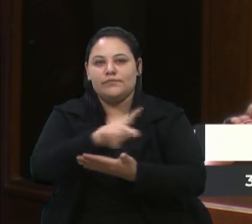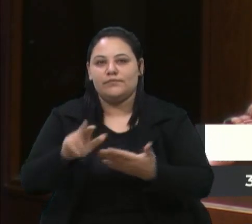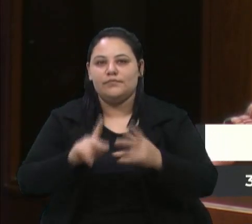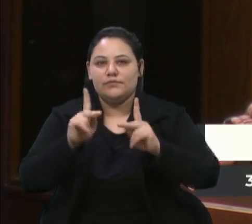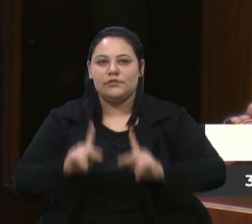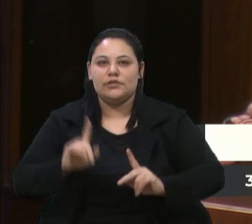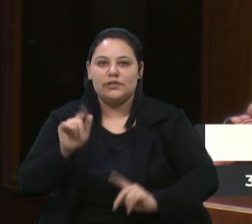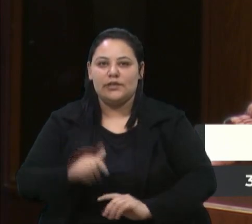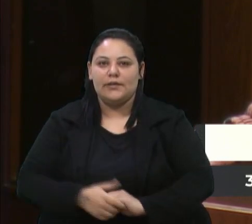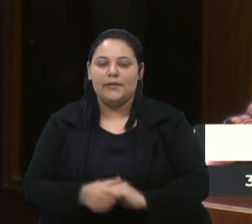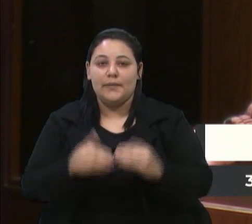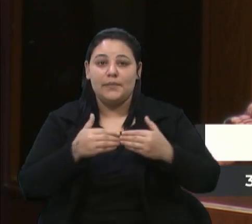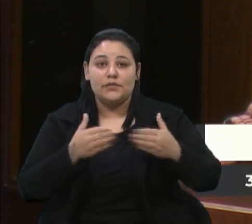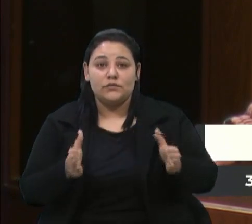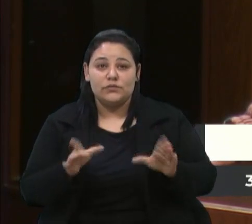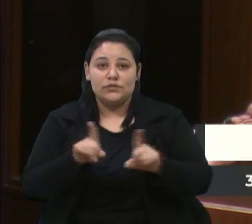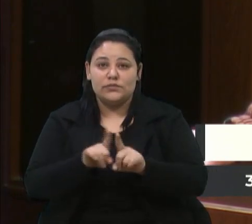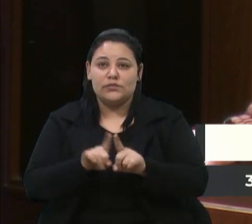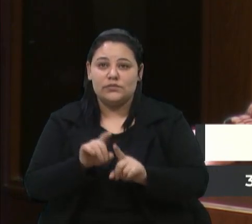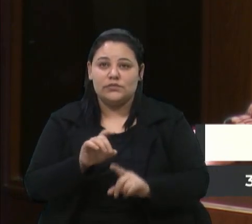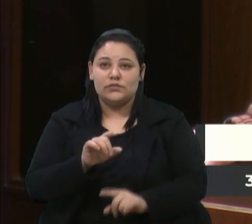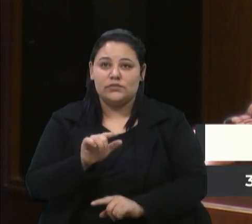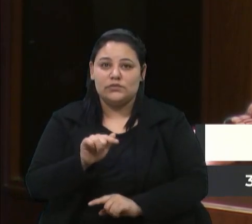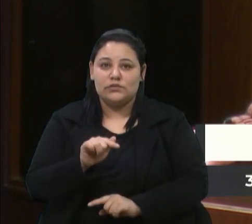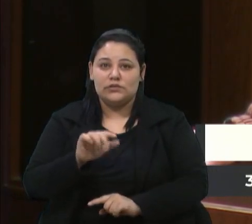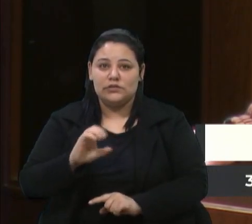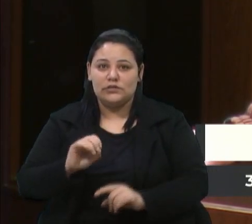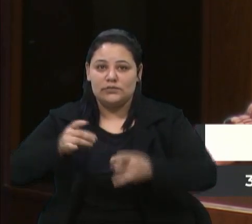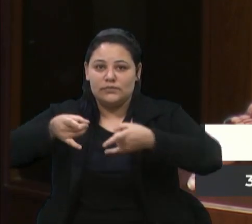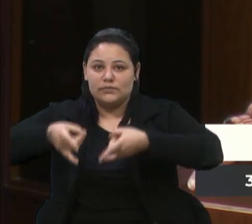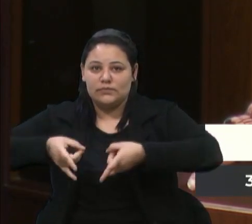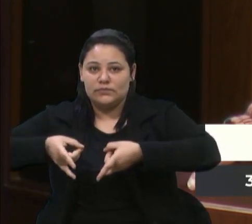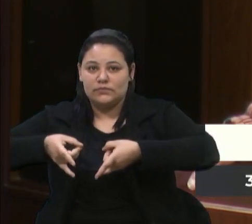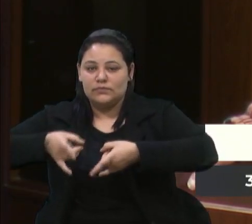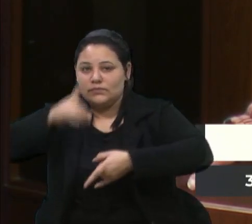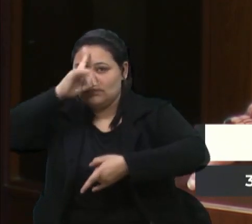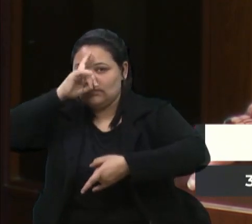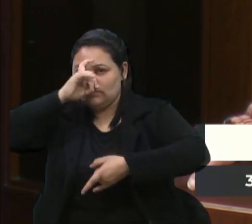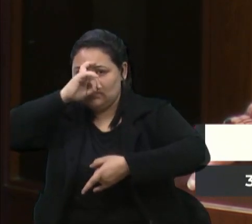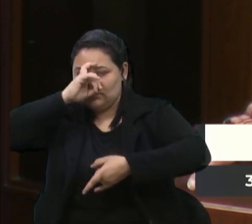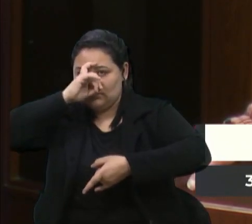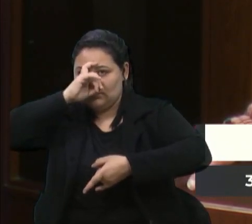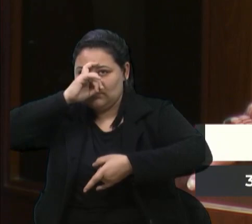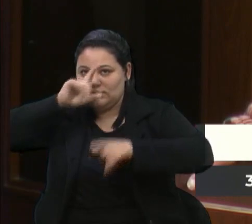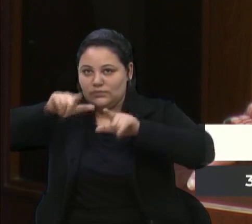questão da abertura dos 70 leitos no Hospital Geral,